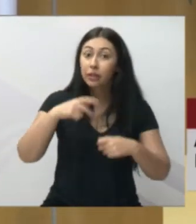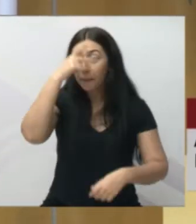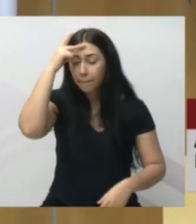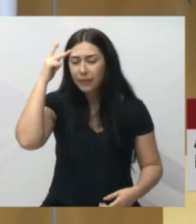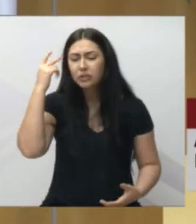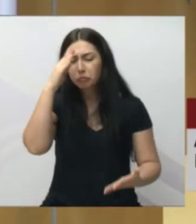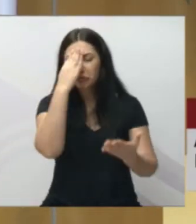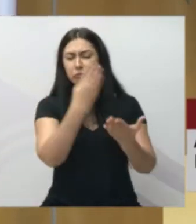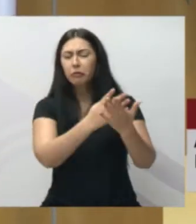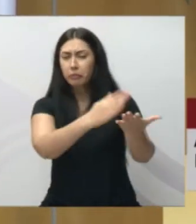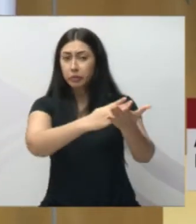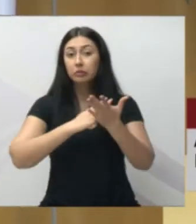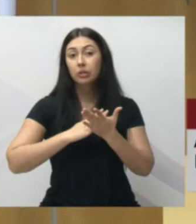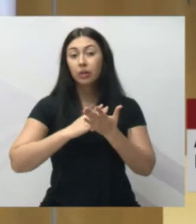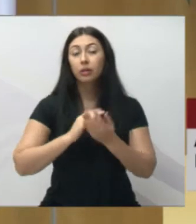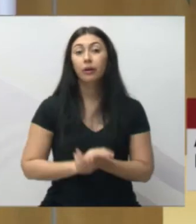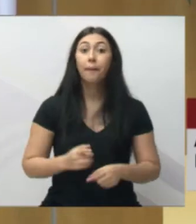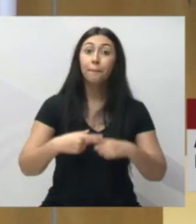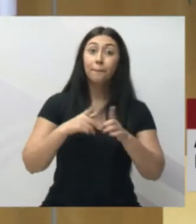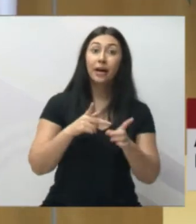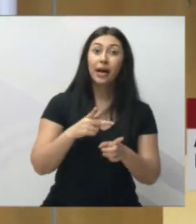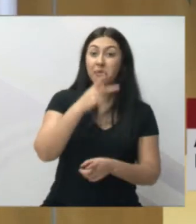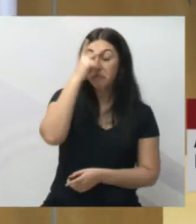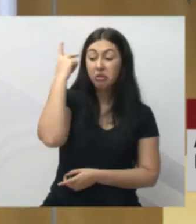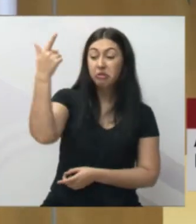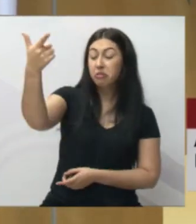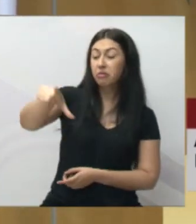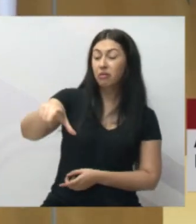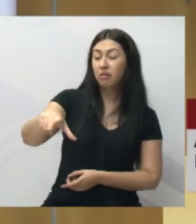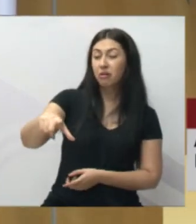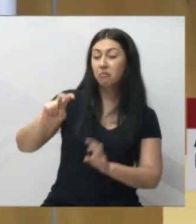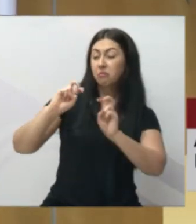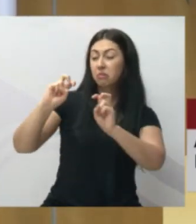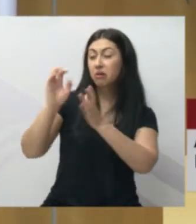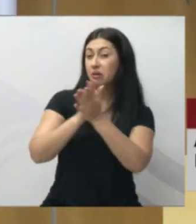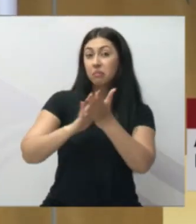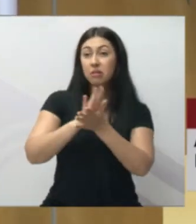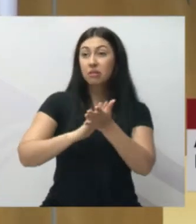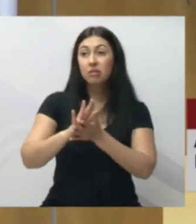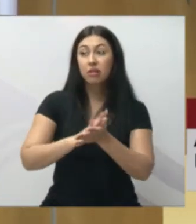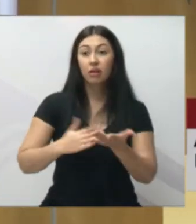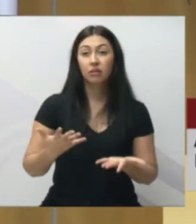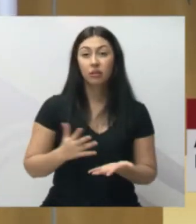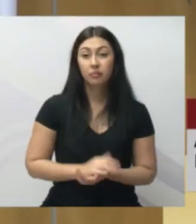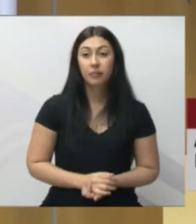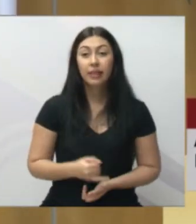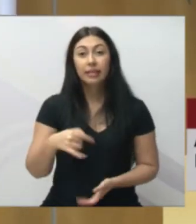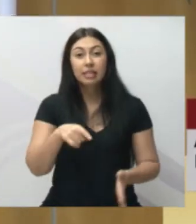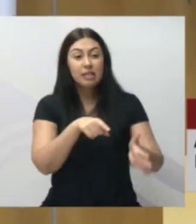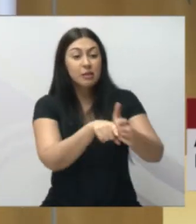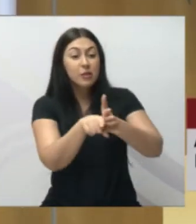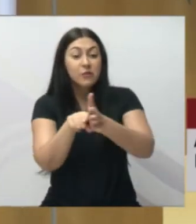E é impressionante como eles não prestam atenção nisso. E se a gente fizer uma pesquisa, você vai ver, Lucimar, que outras câmaras estão